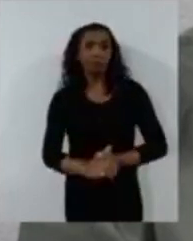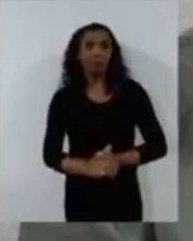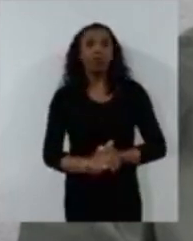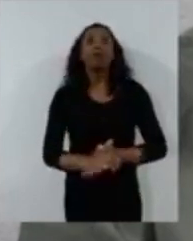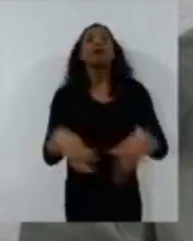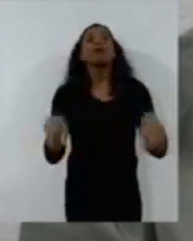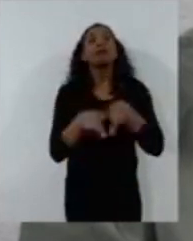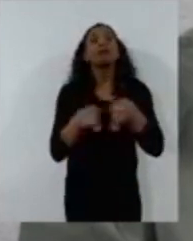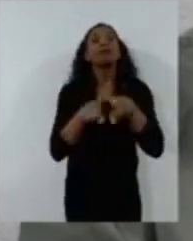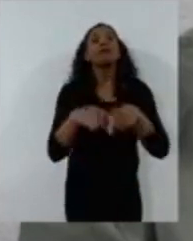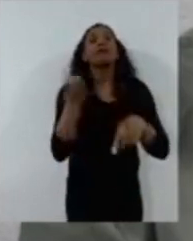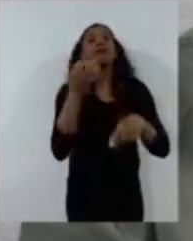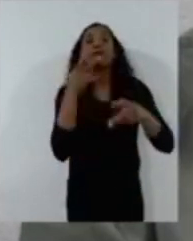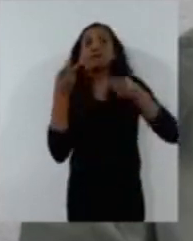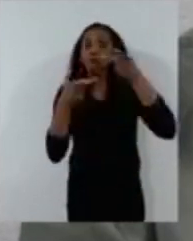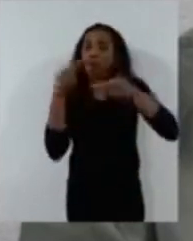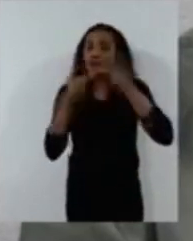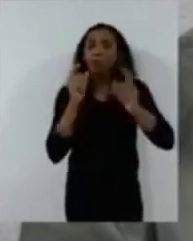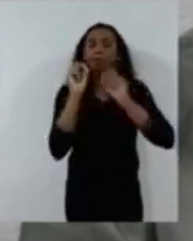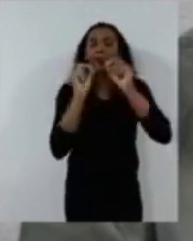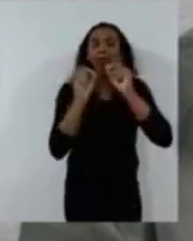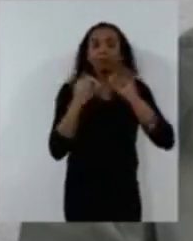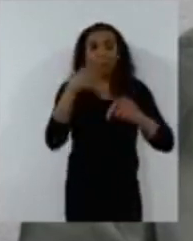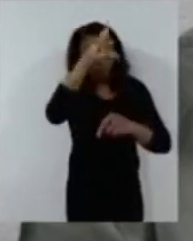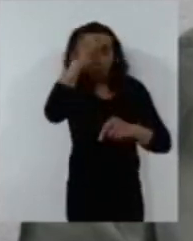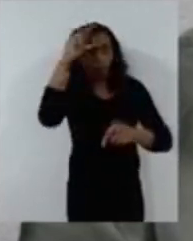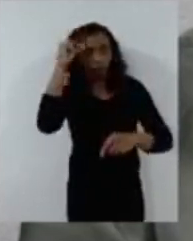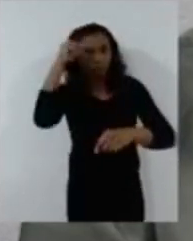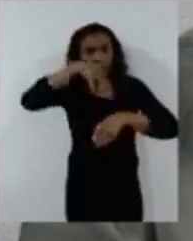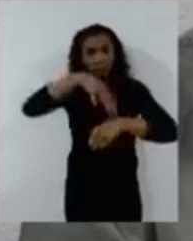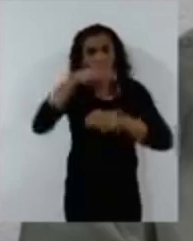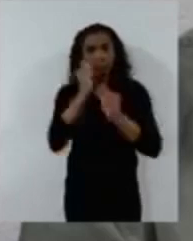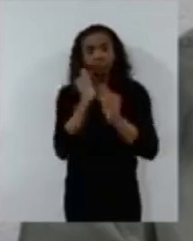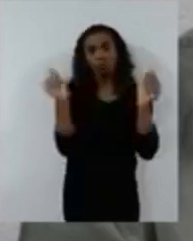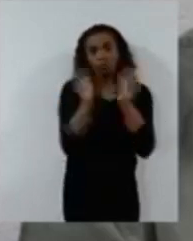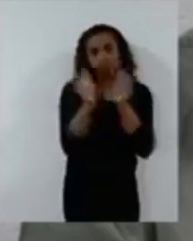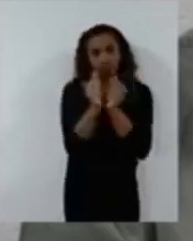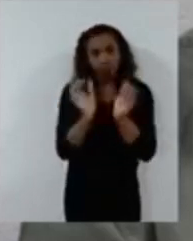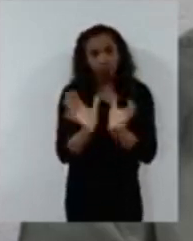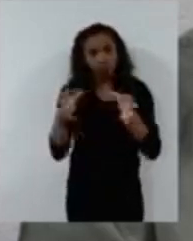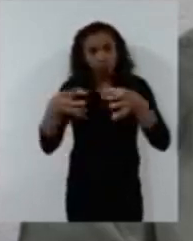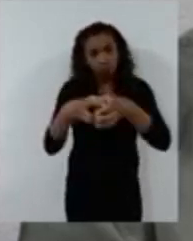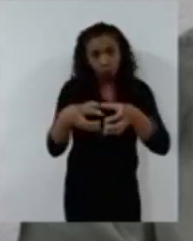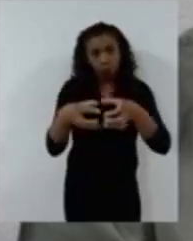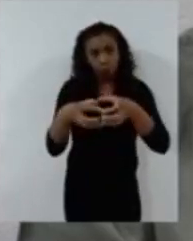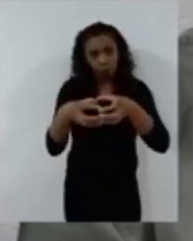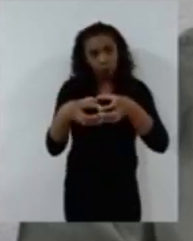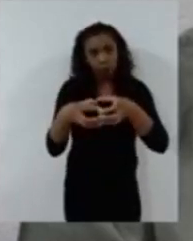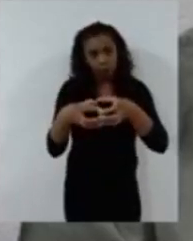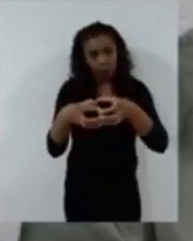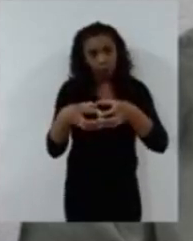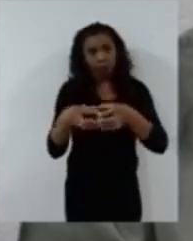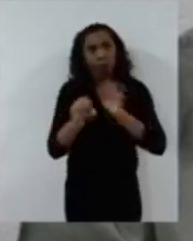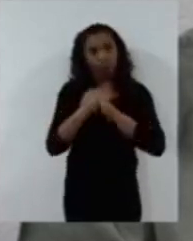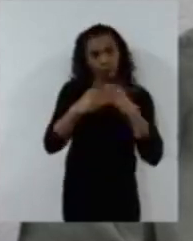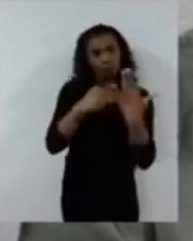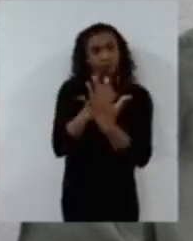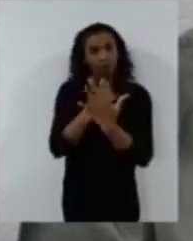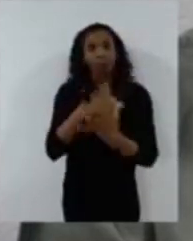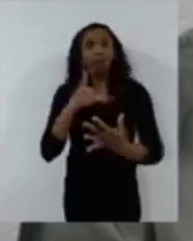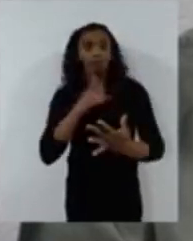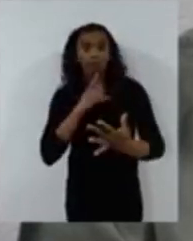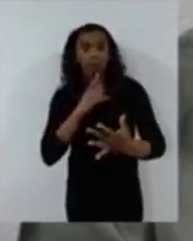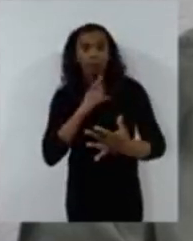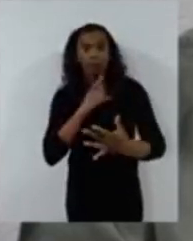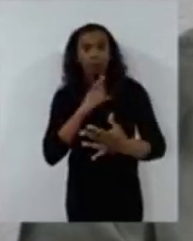Quero dizer que a Prefeitura de Muriaé, juntamente com o Comitê Gestor, tem,